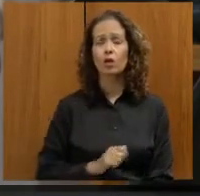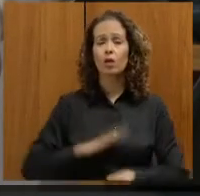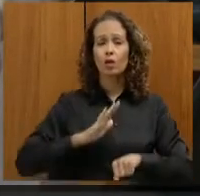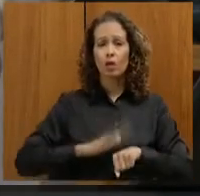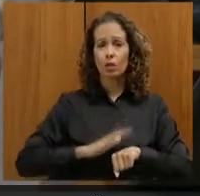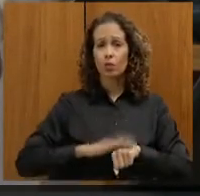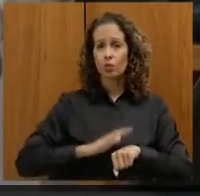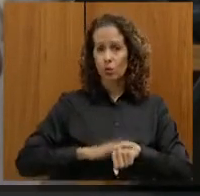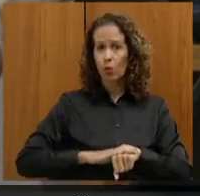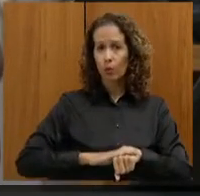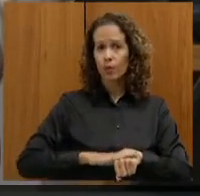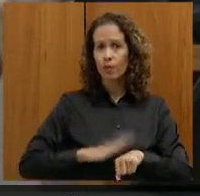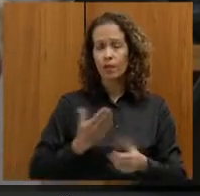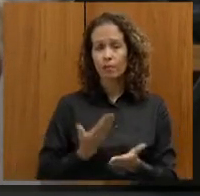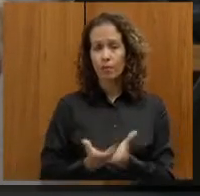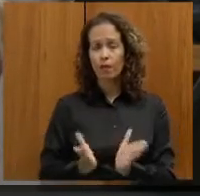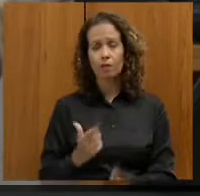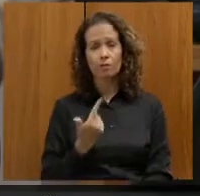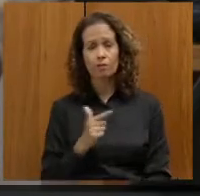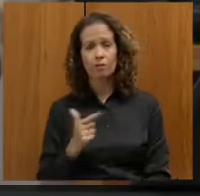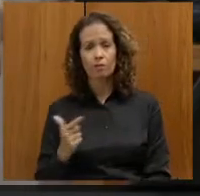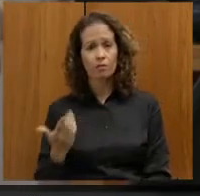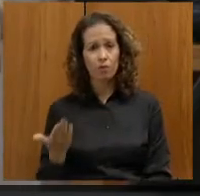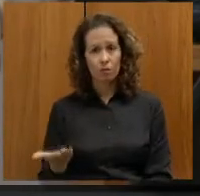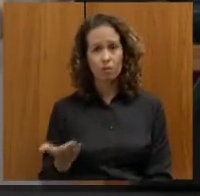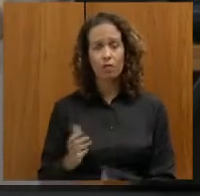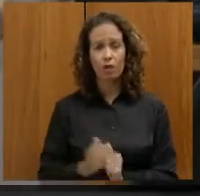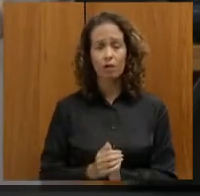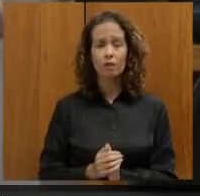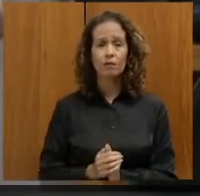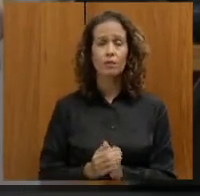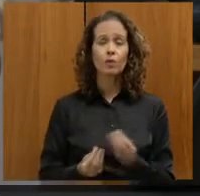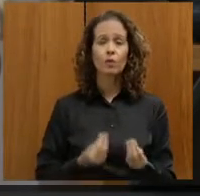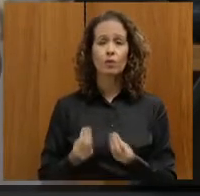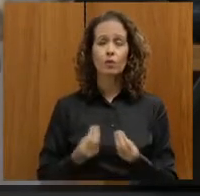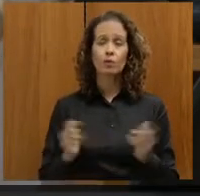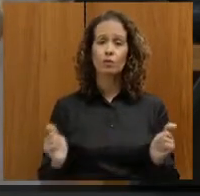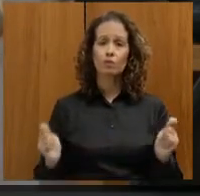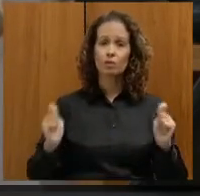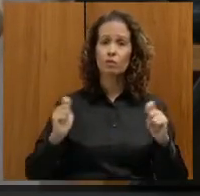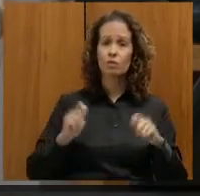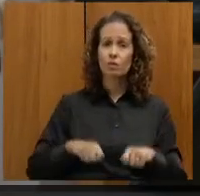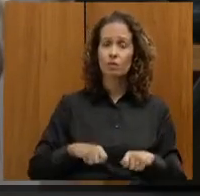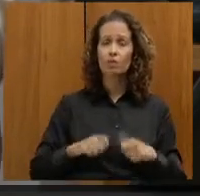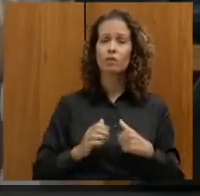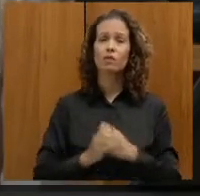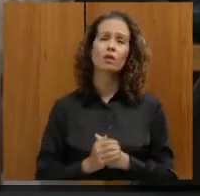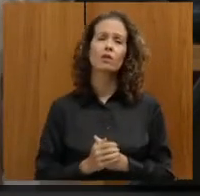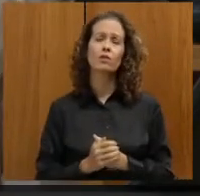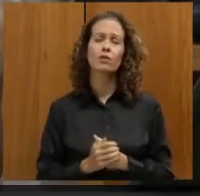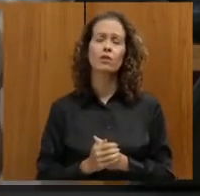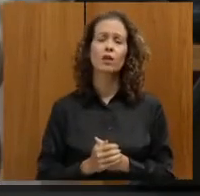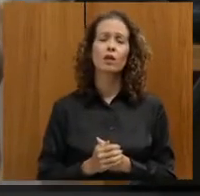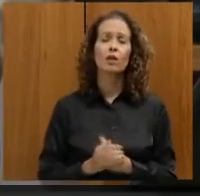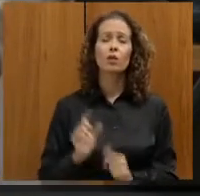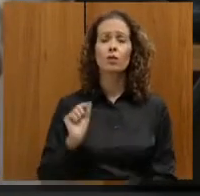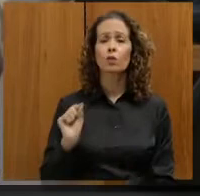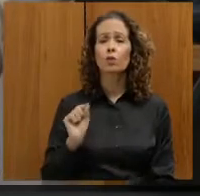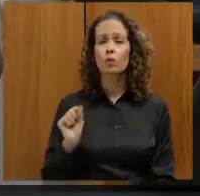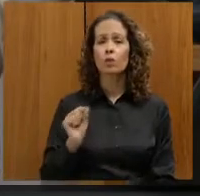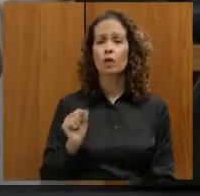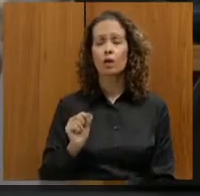dos poderes ocorre como será possível e pode bilizar eventuais demandas e o